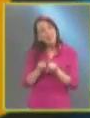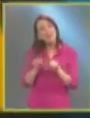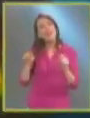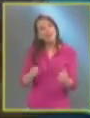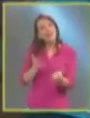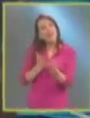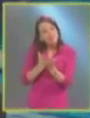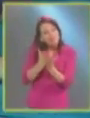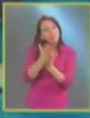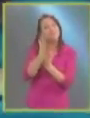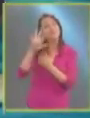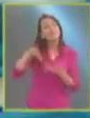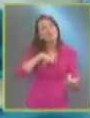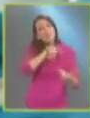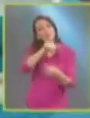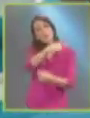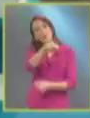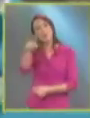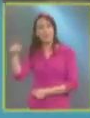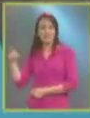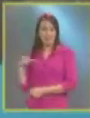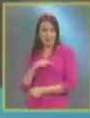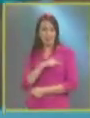que este mundo é seu.